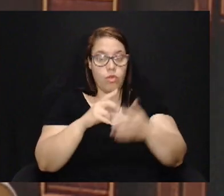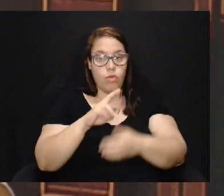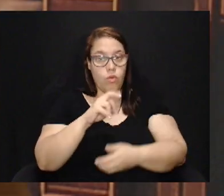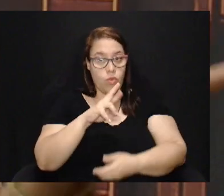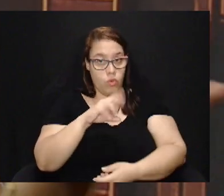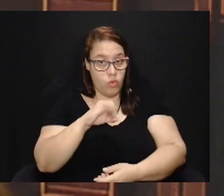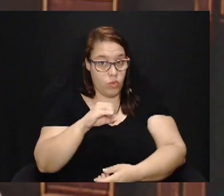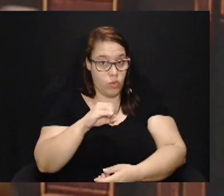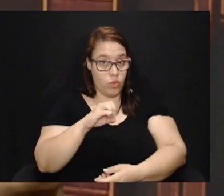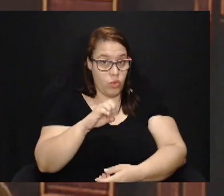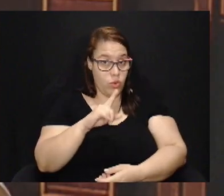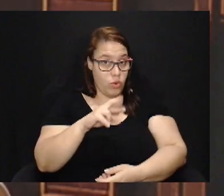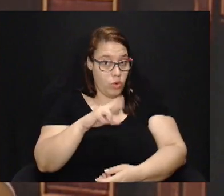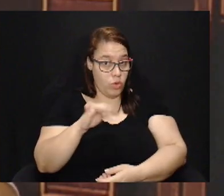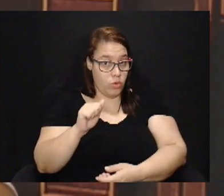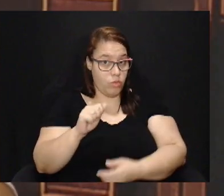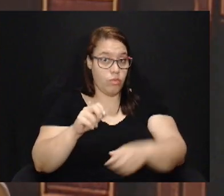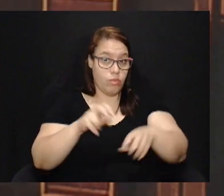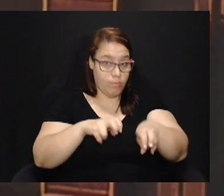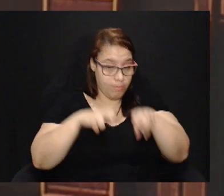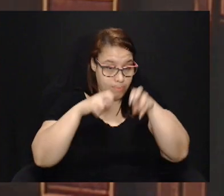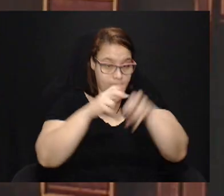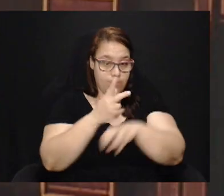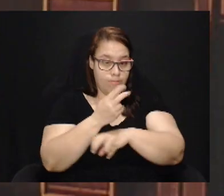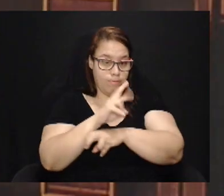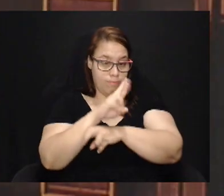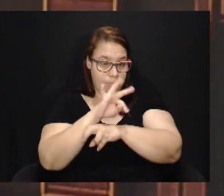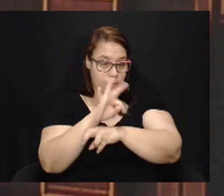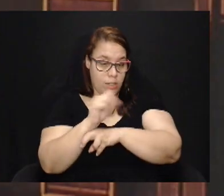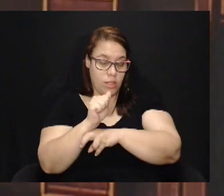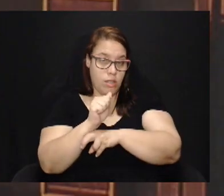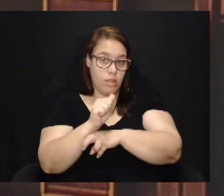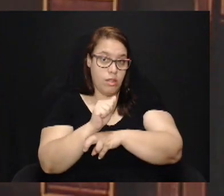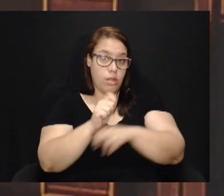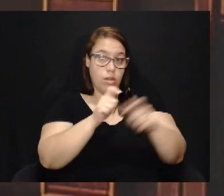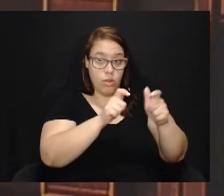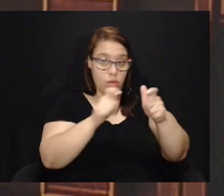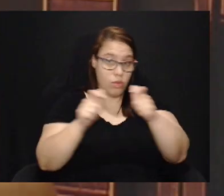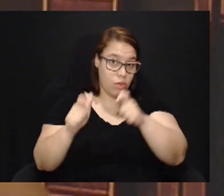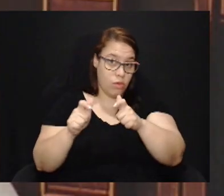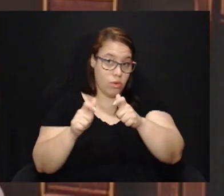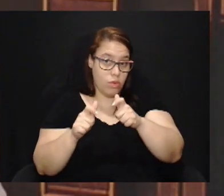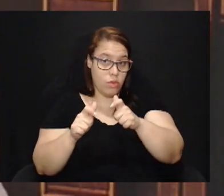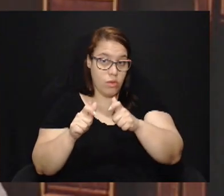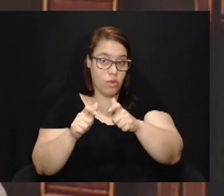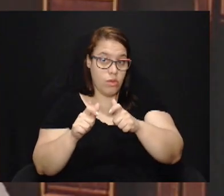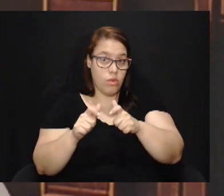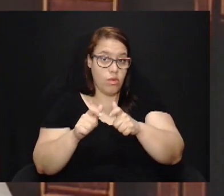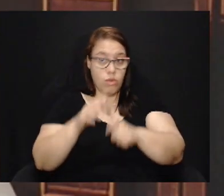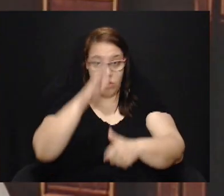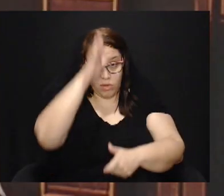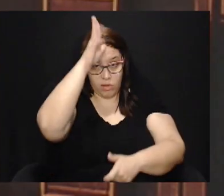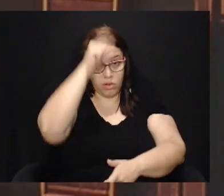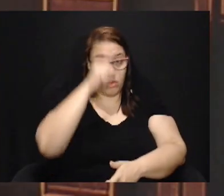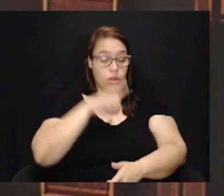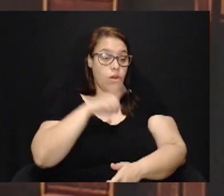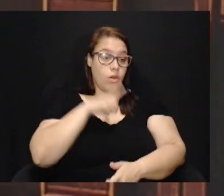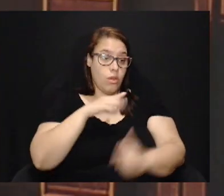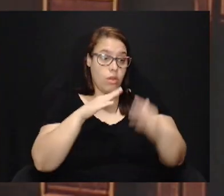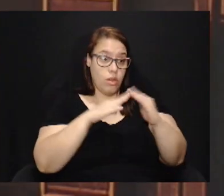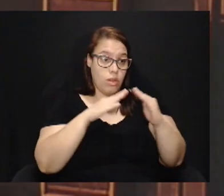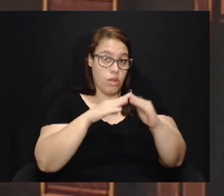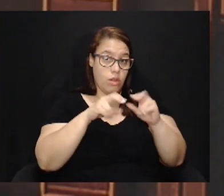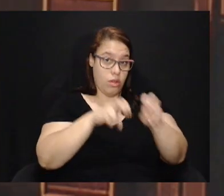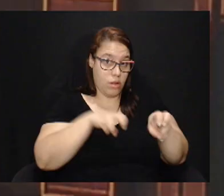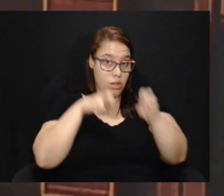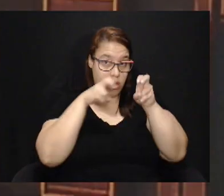criar uma hortinha orgânica. Você pode até, dependendo do espaço, colocar uma criação de galinha caipira. Eu tenho na minha casa, eu comprei um sítio para ficar